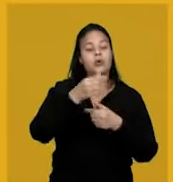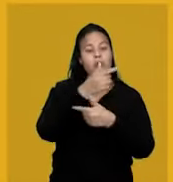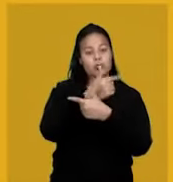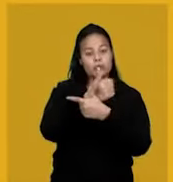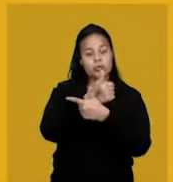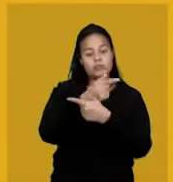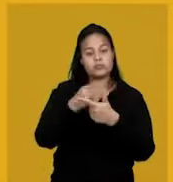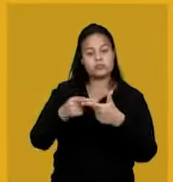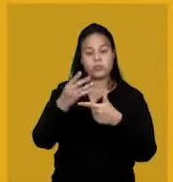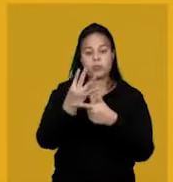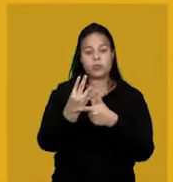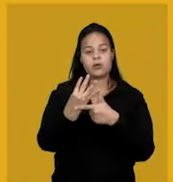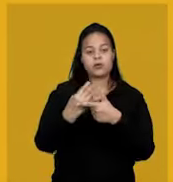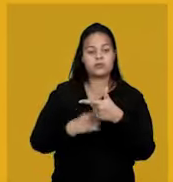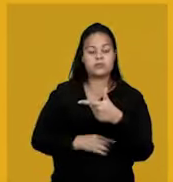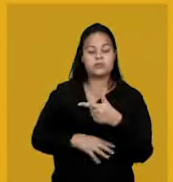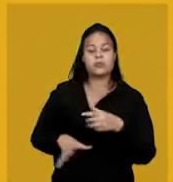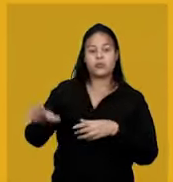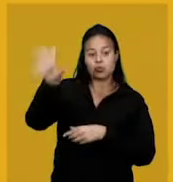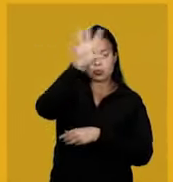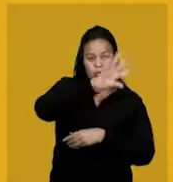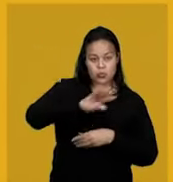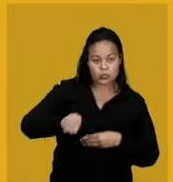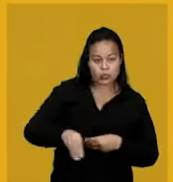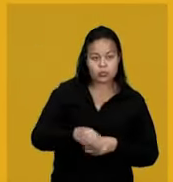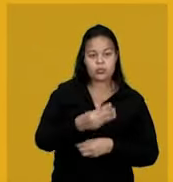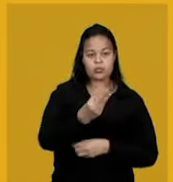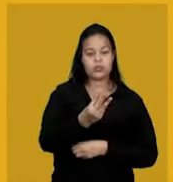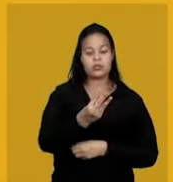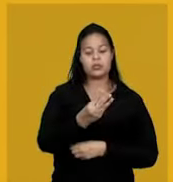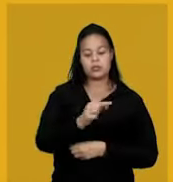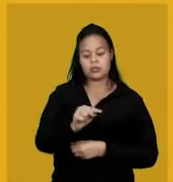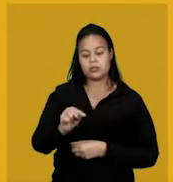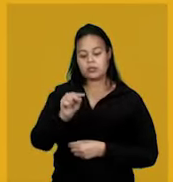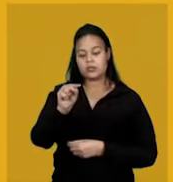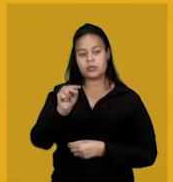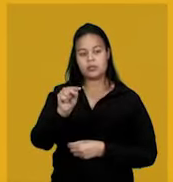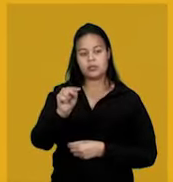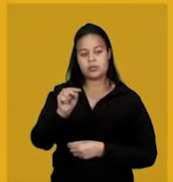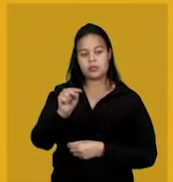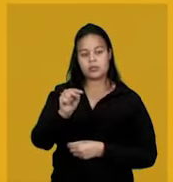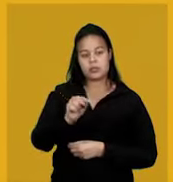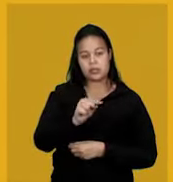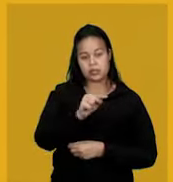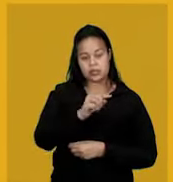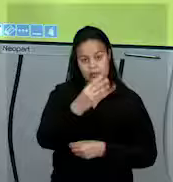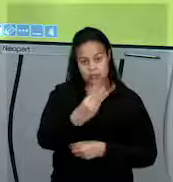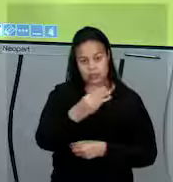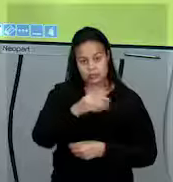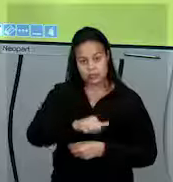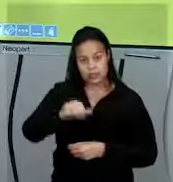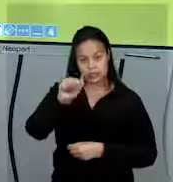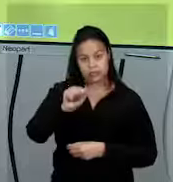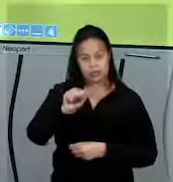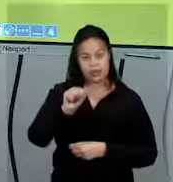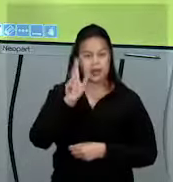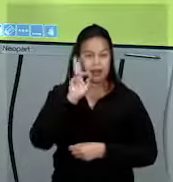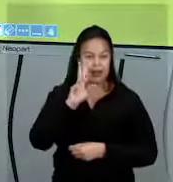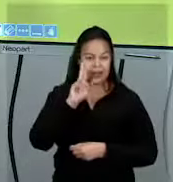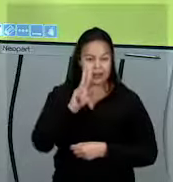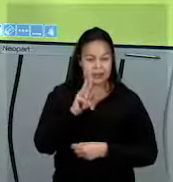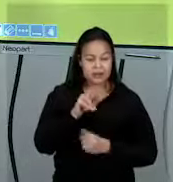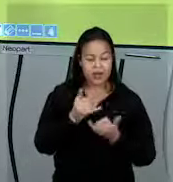dividido por 4, corrente total, 3 amperes. Como vimos, é a mesma corrente